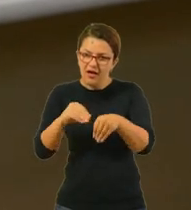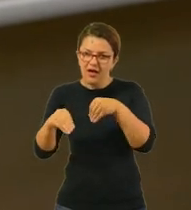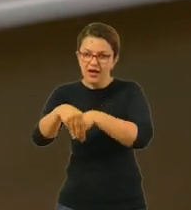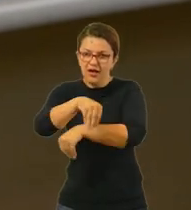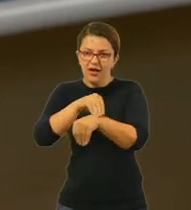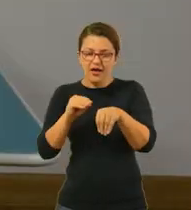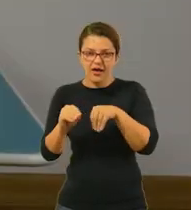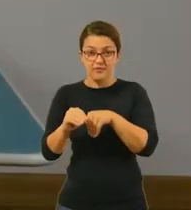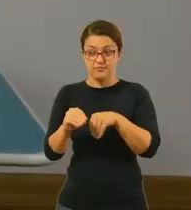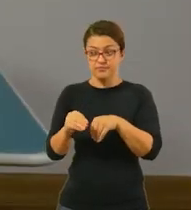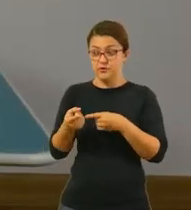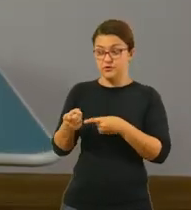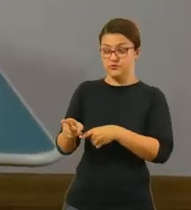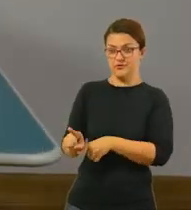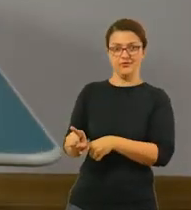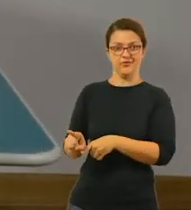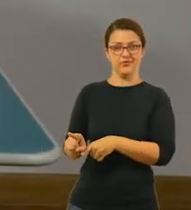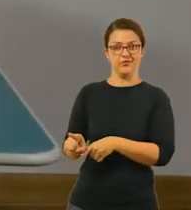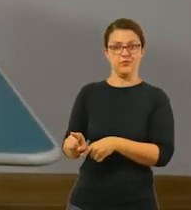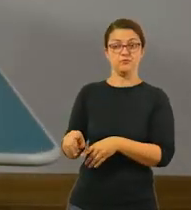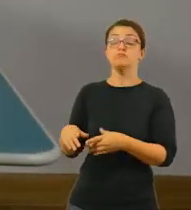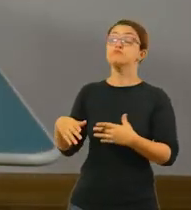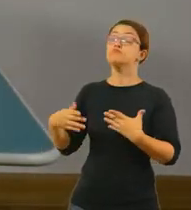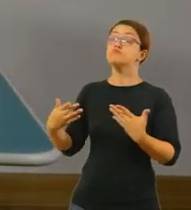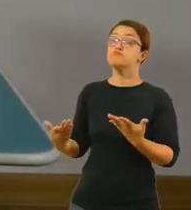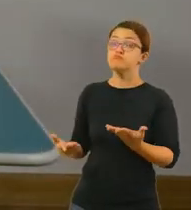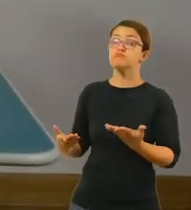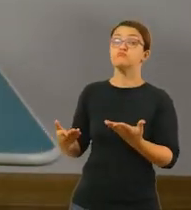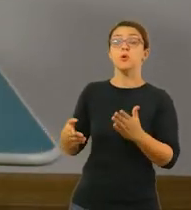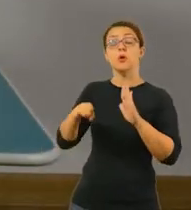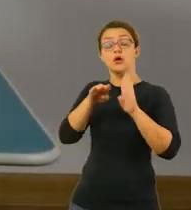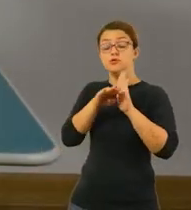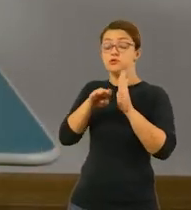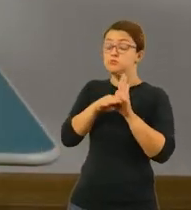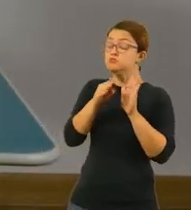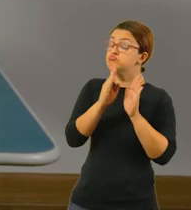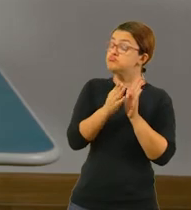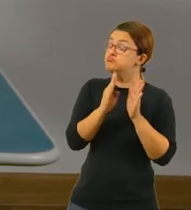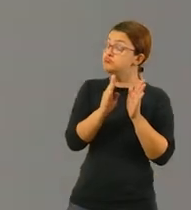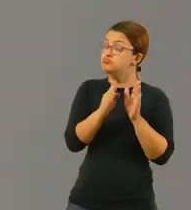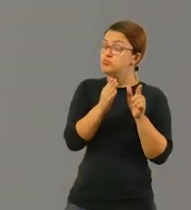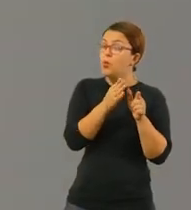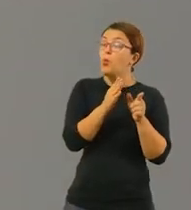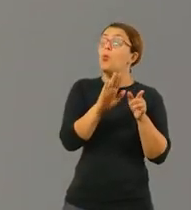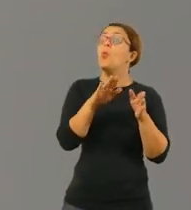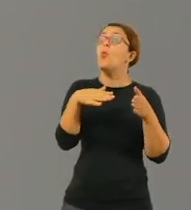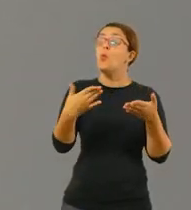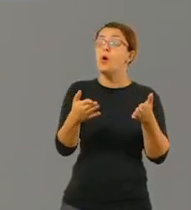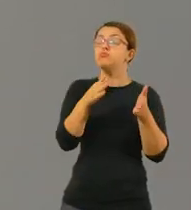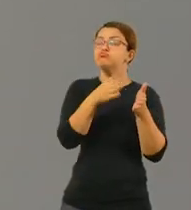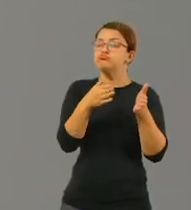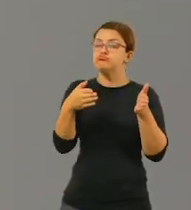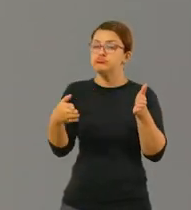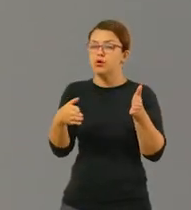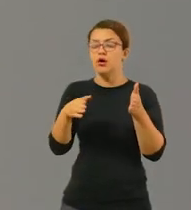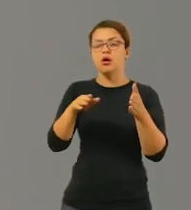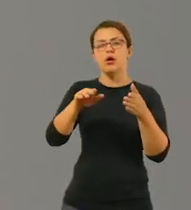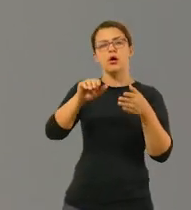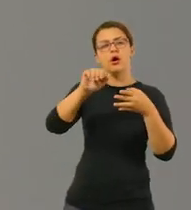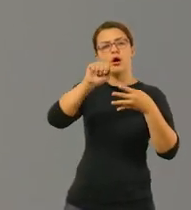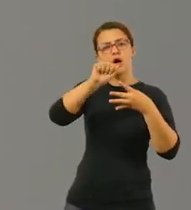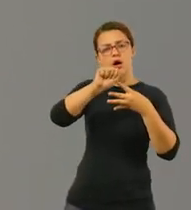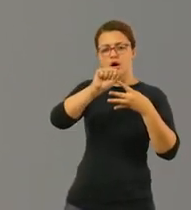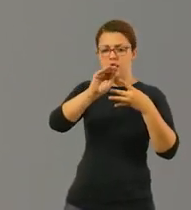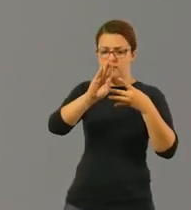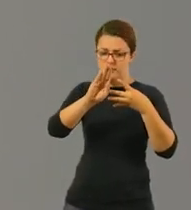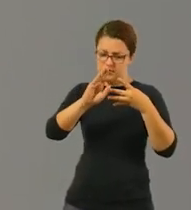você vai propor para ela esse desafio. Qual é a sequência? Tem a opção A, B,